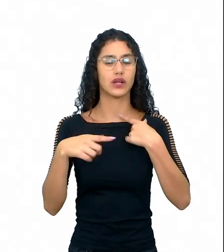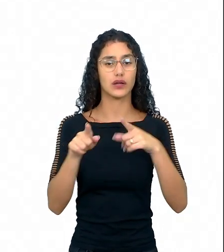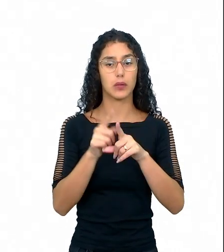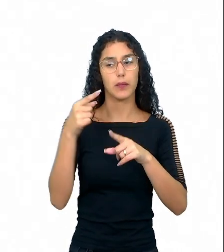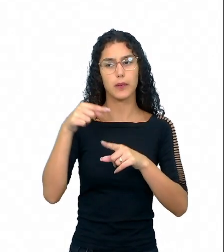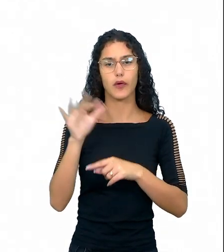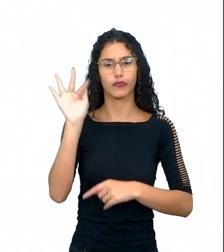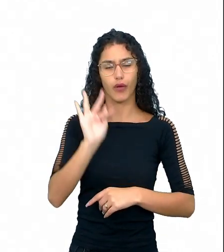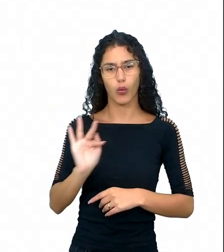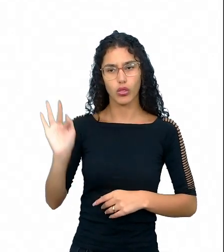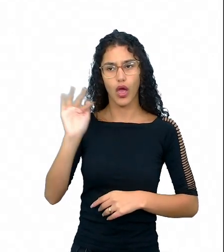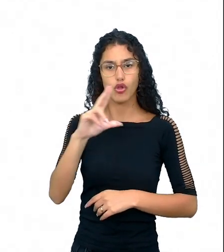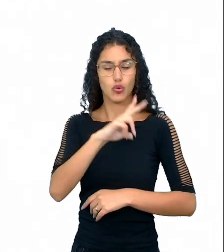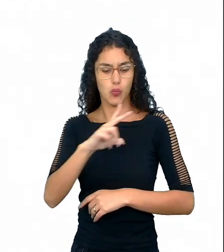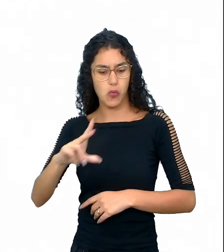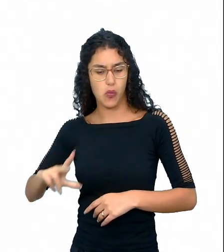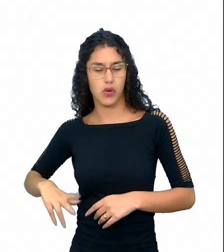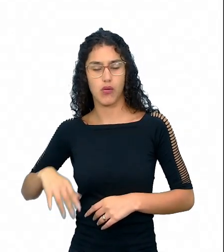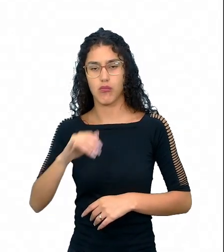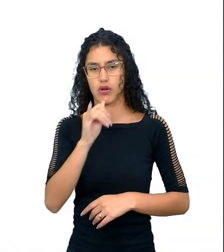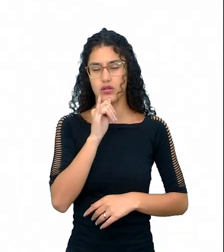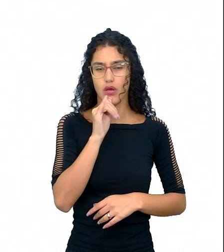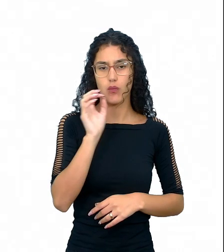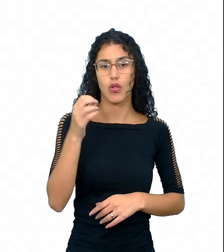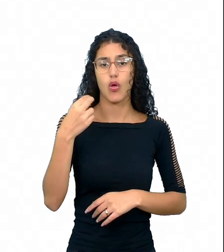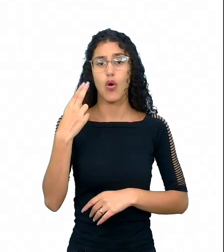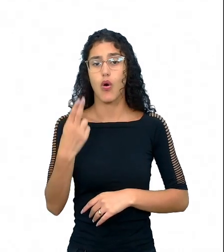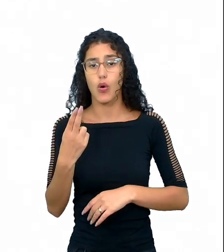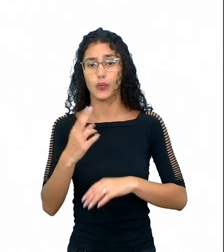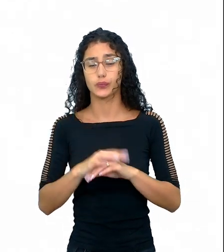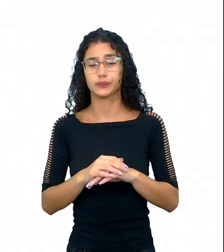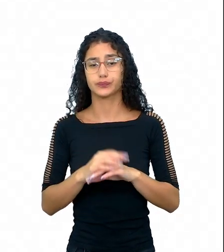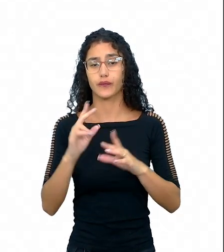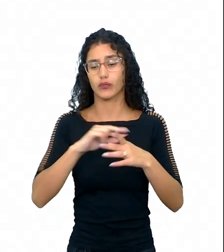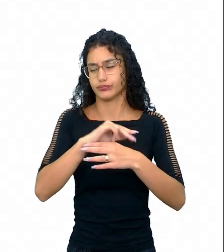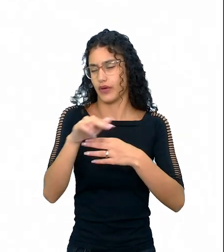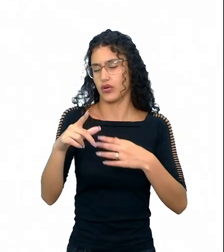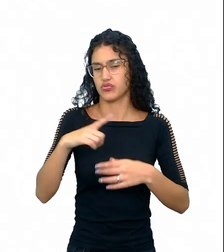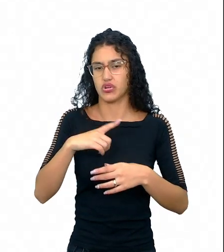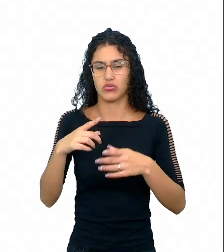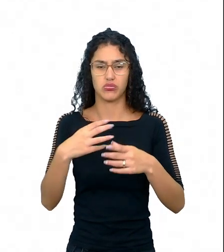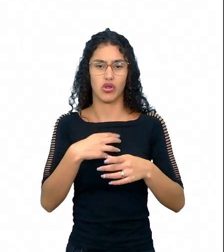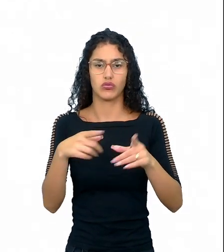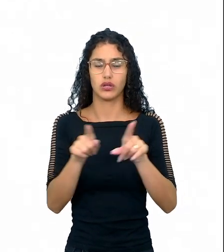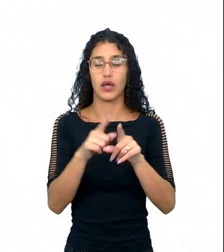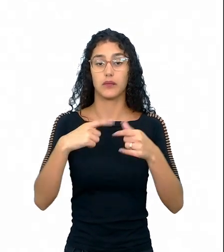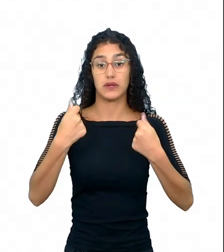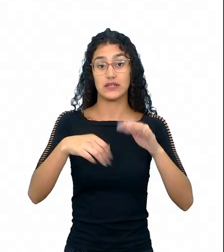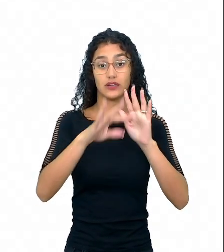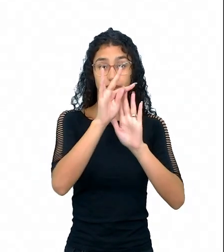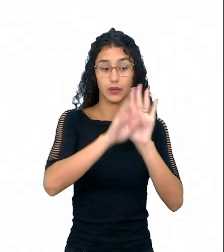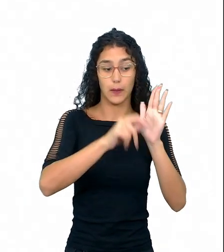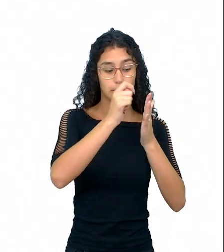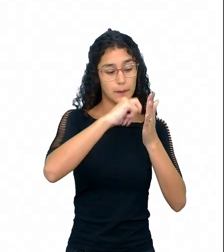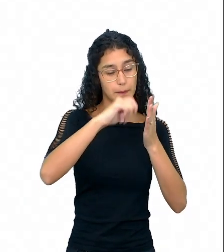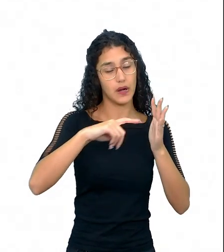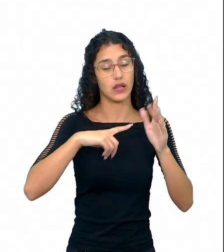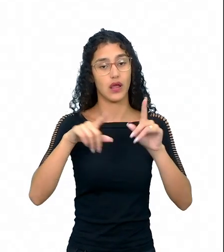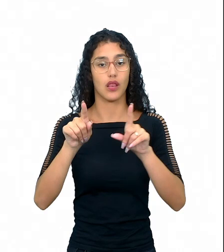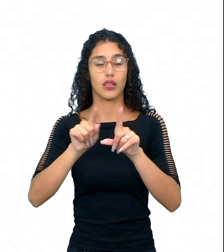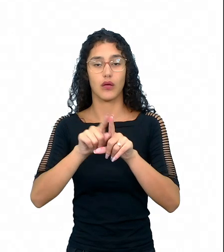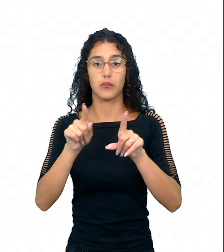uma faculdade pública, por exemplo, ou outras situações que exijam redações, né, tendo